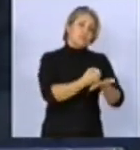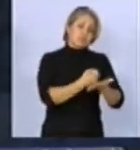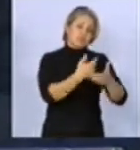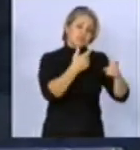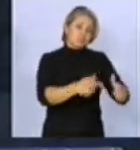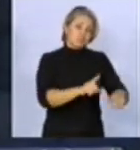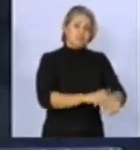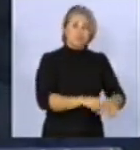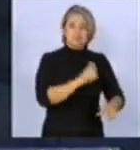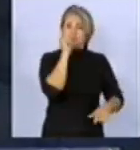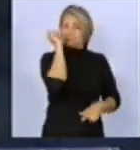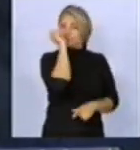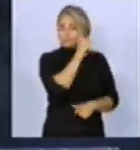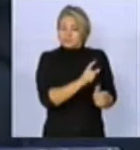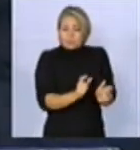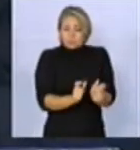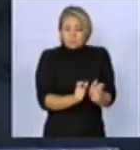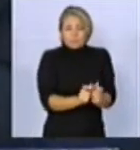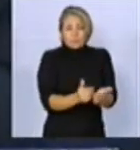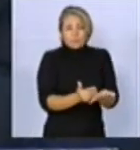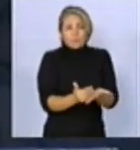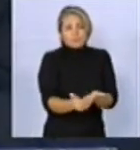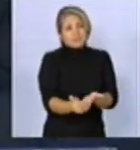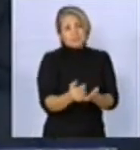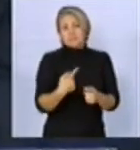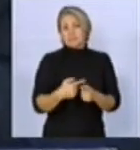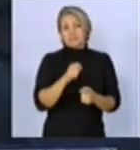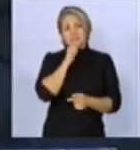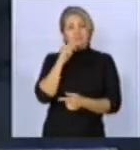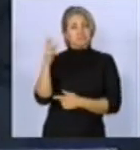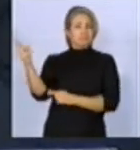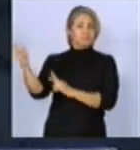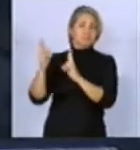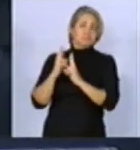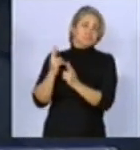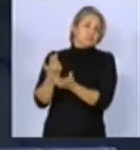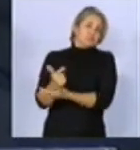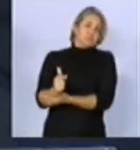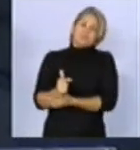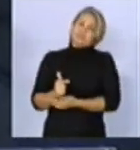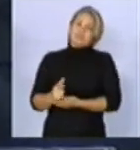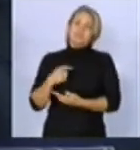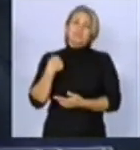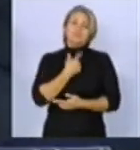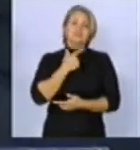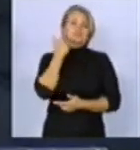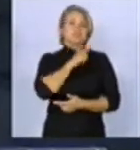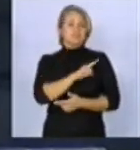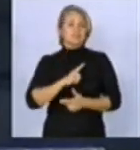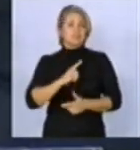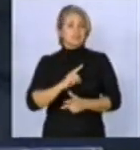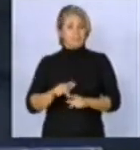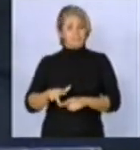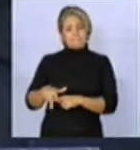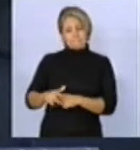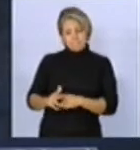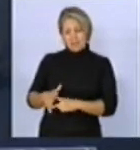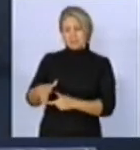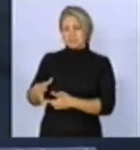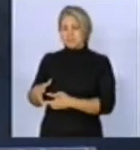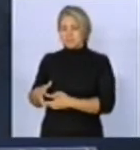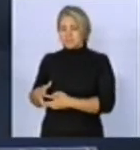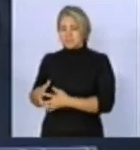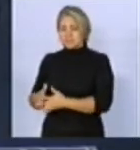uma fase ainda embrionária porque não é uma resposta que viabilize com a um rendimento de máquina que corta no a crise do